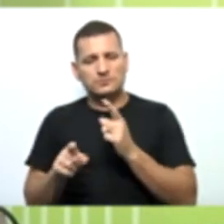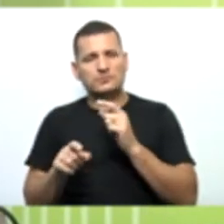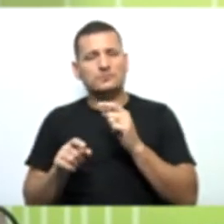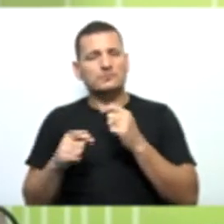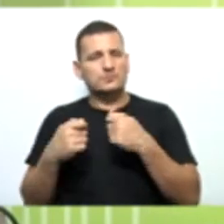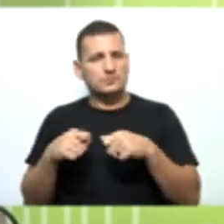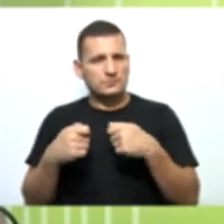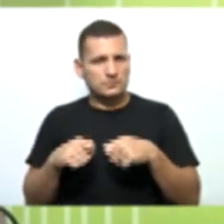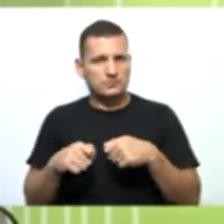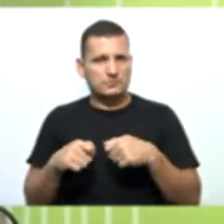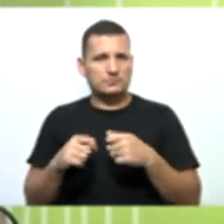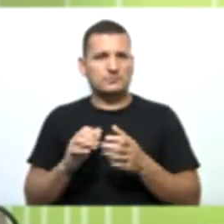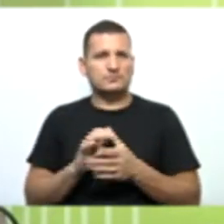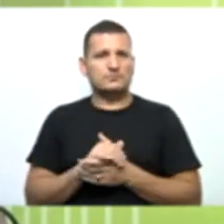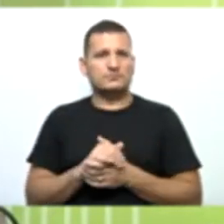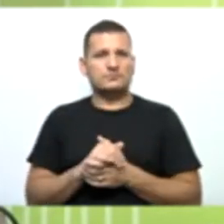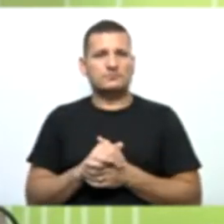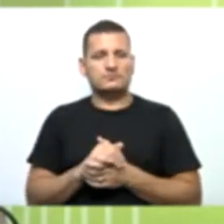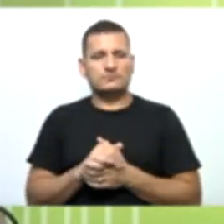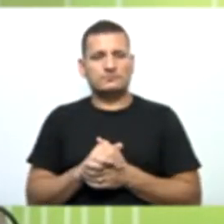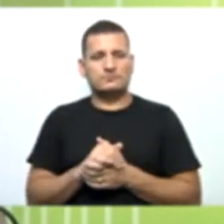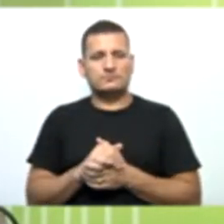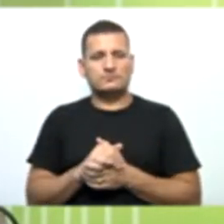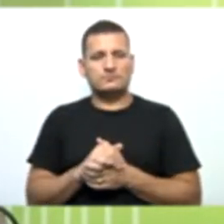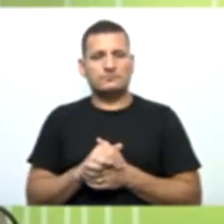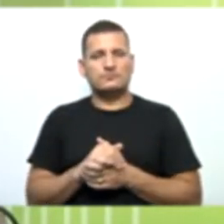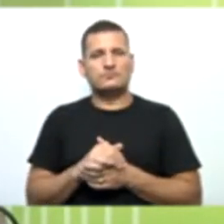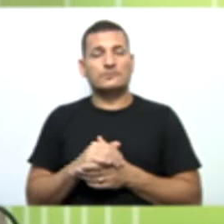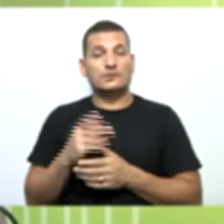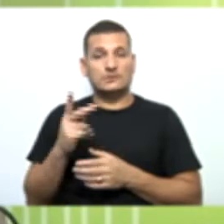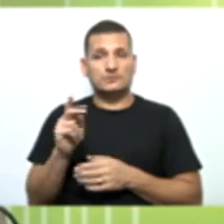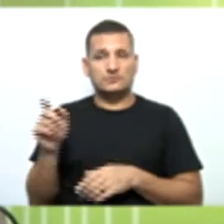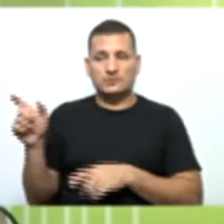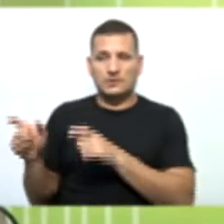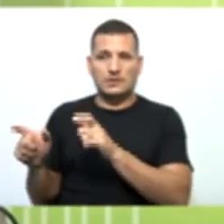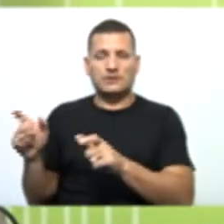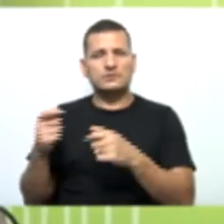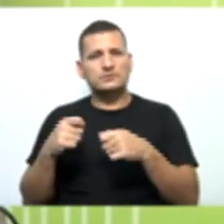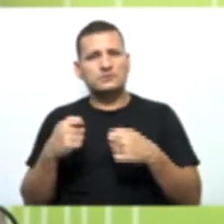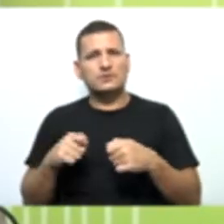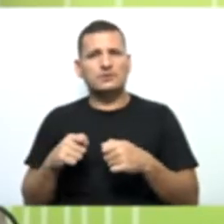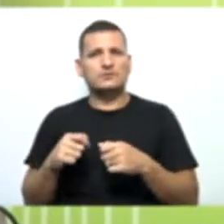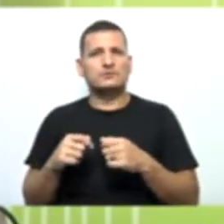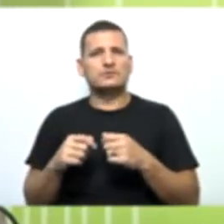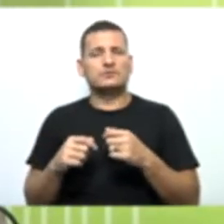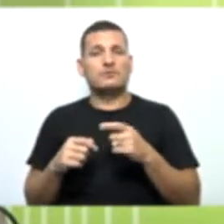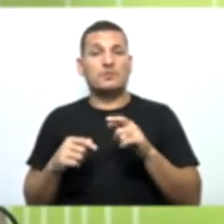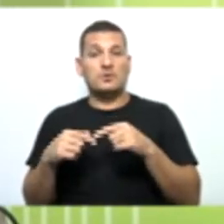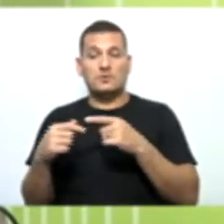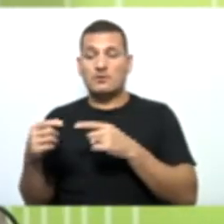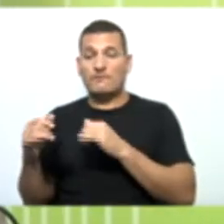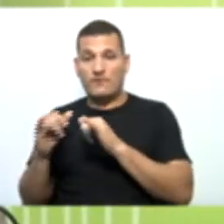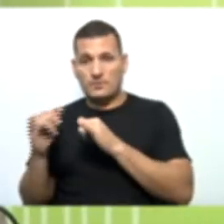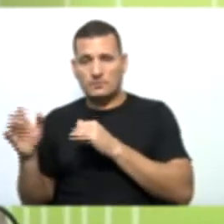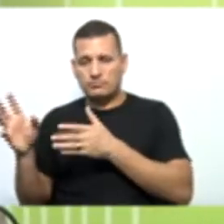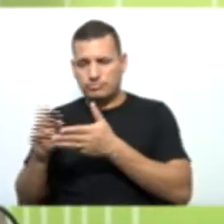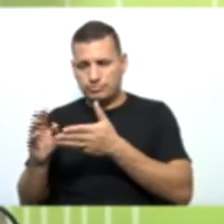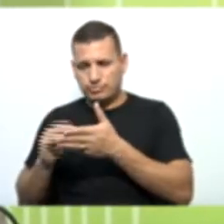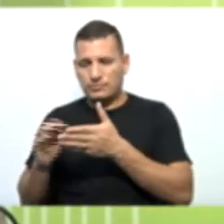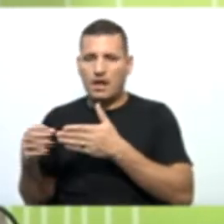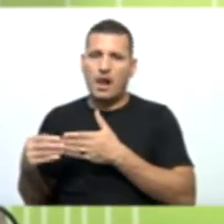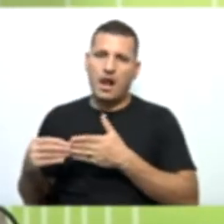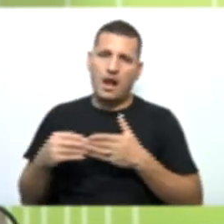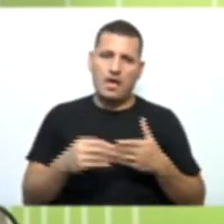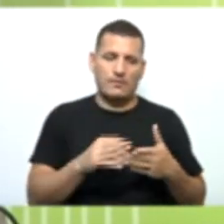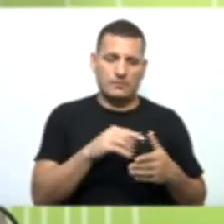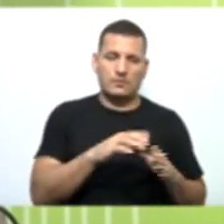você identificou a necessidade do seu cliente e levou para a sua equipe. Então, se você fizer uma